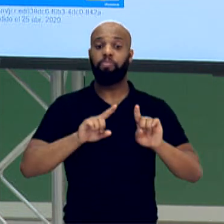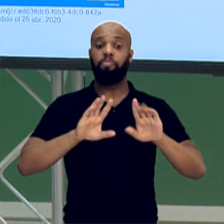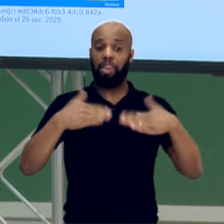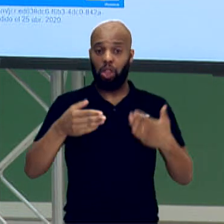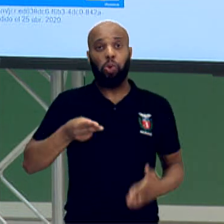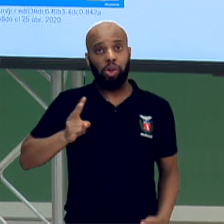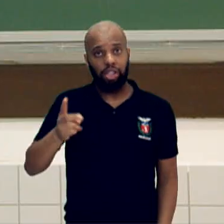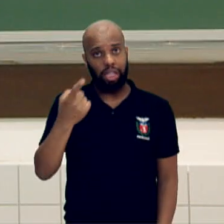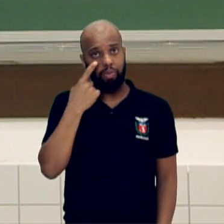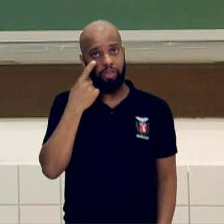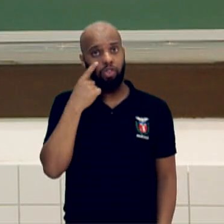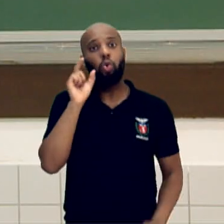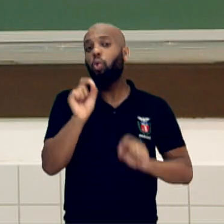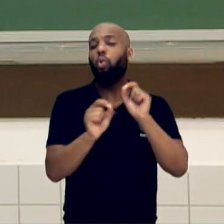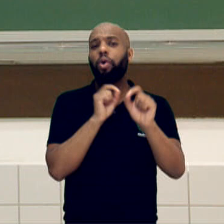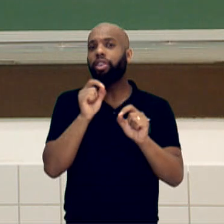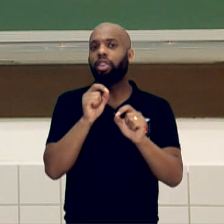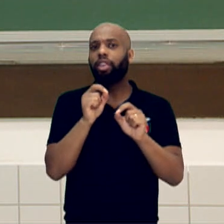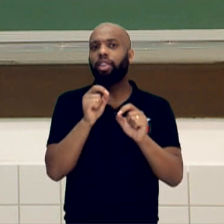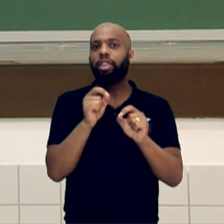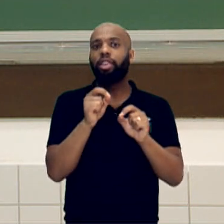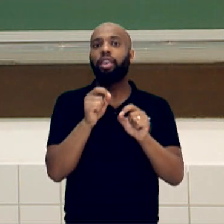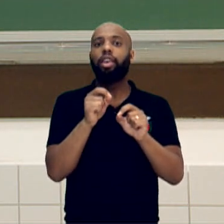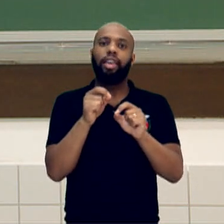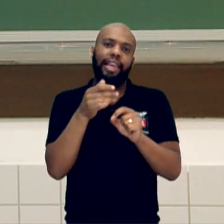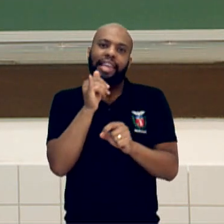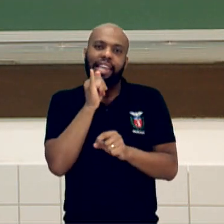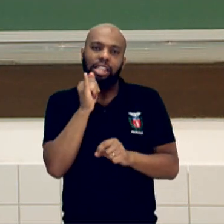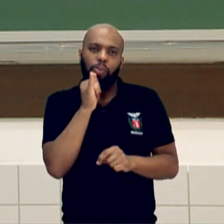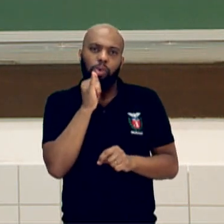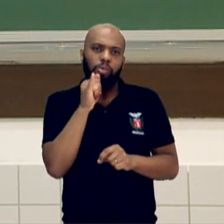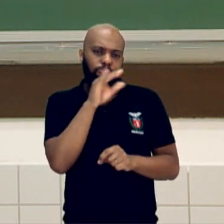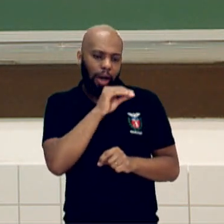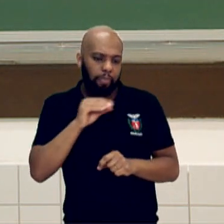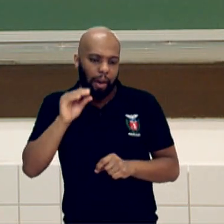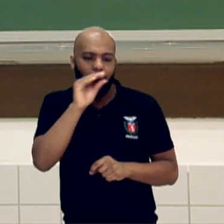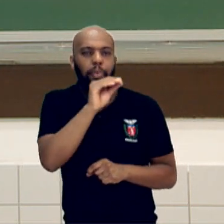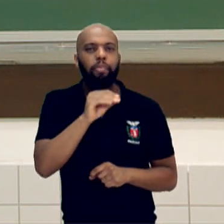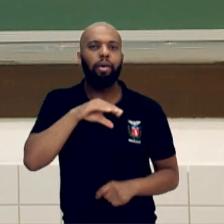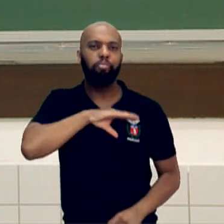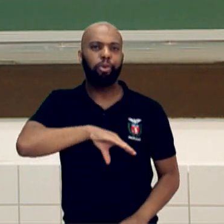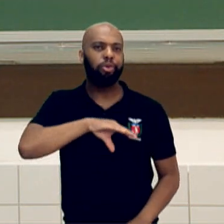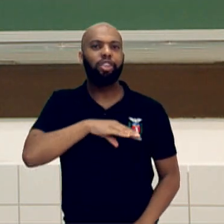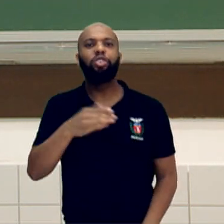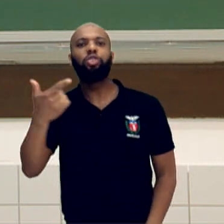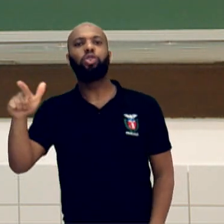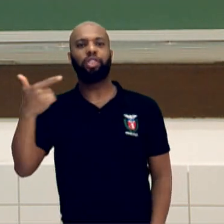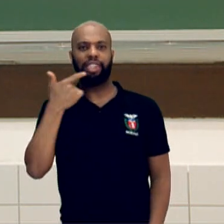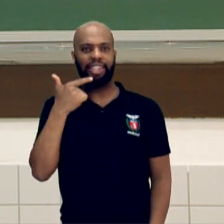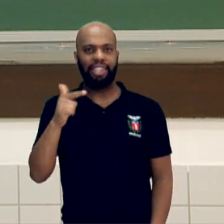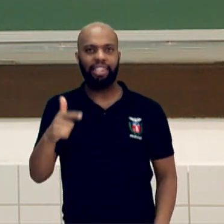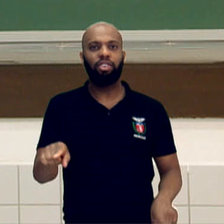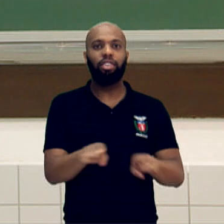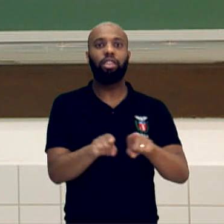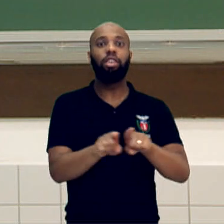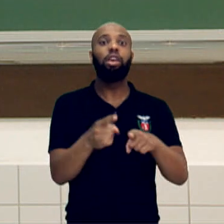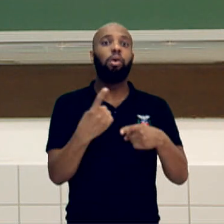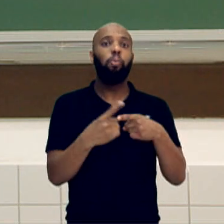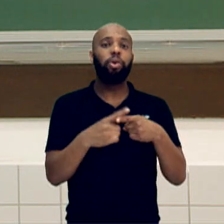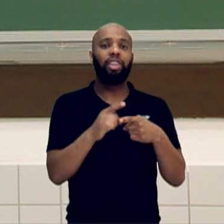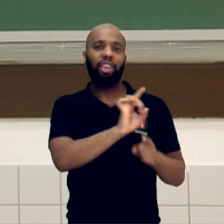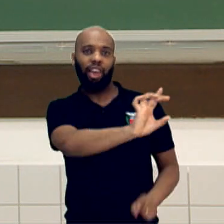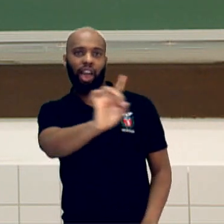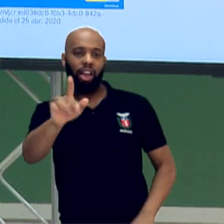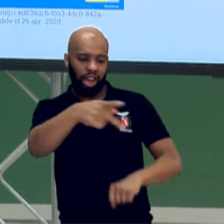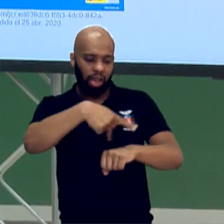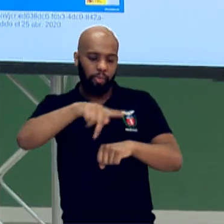procurem partir do ponto de vista como falantes do português também, falantes de outras línguas, cada qual dentro de um